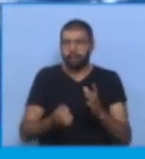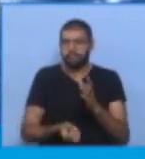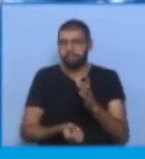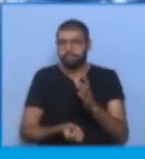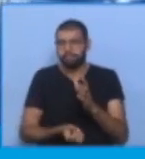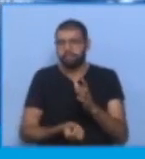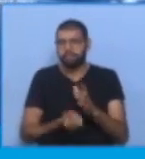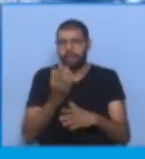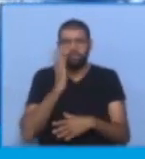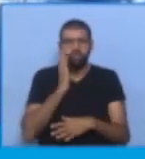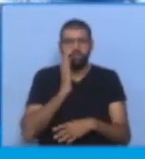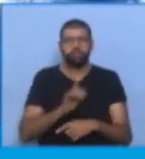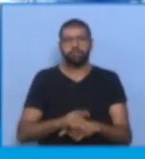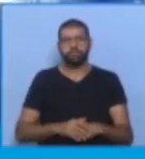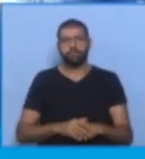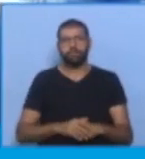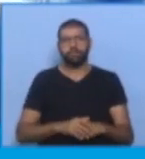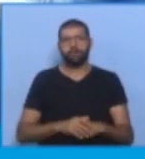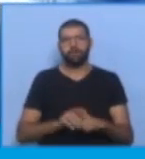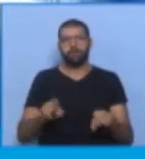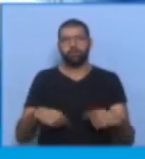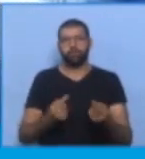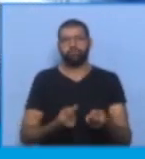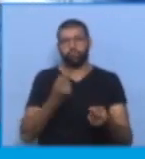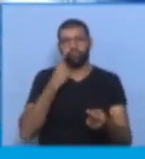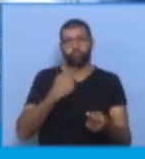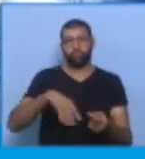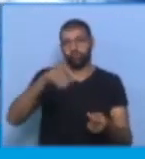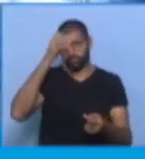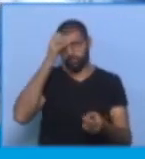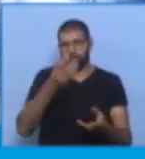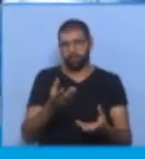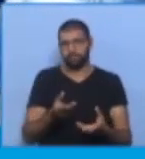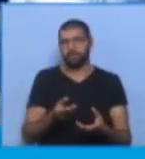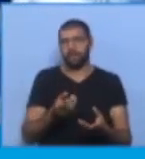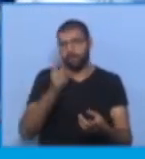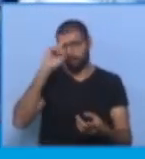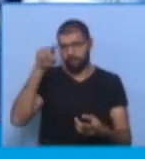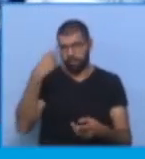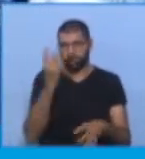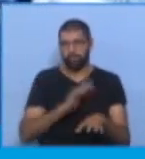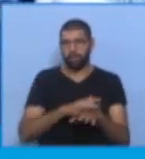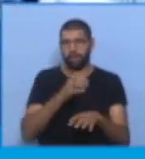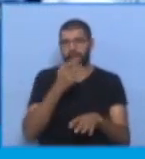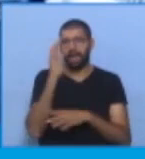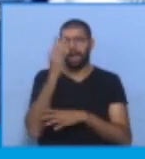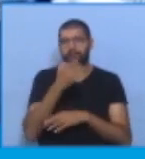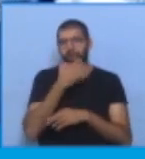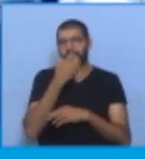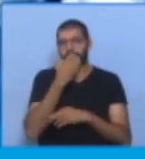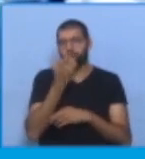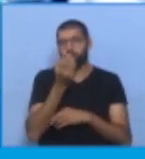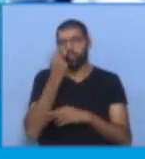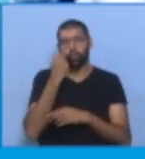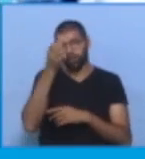criados e adquirem o conhecimento precisamente comendo da árvore do conhecimento. Portanto, quando comeram da árvore